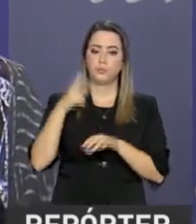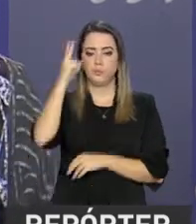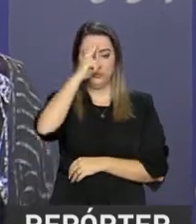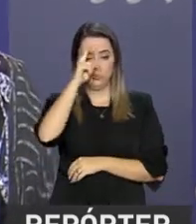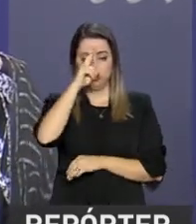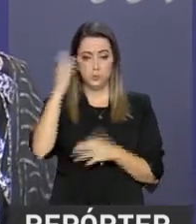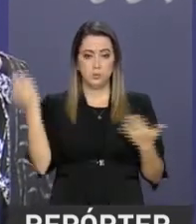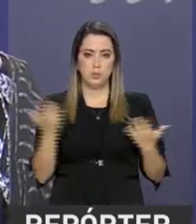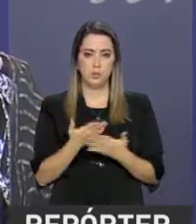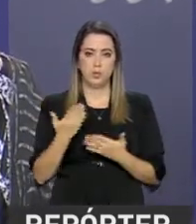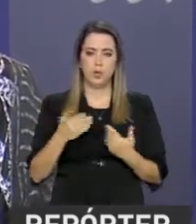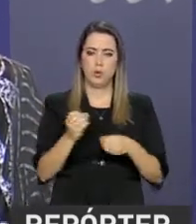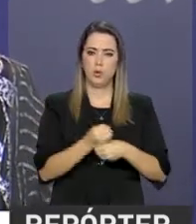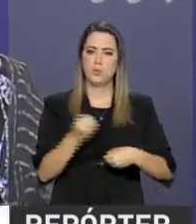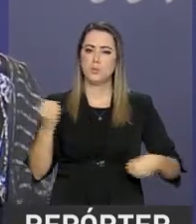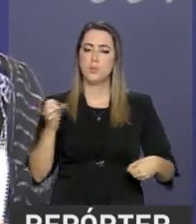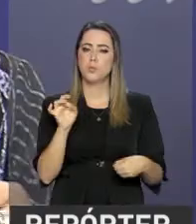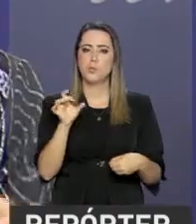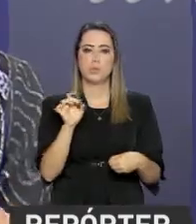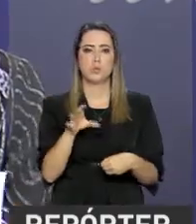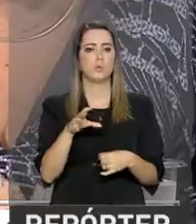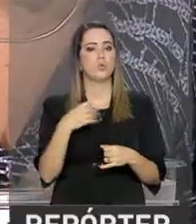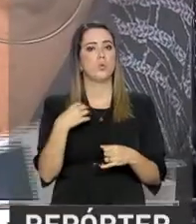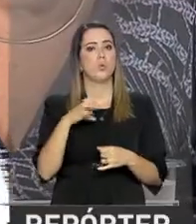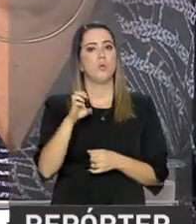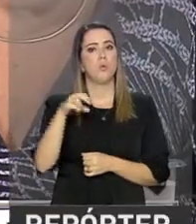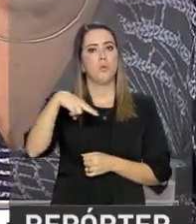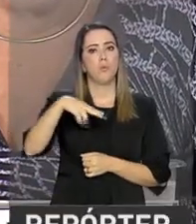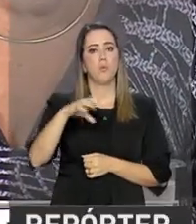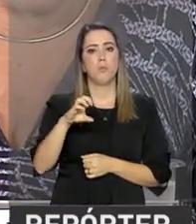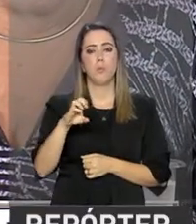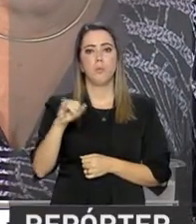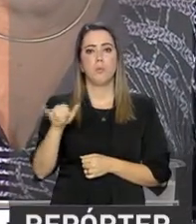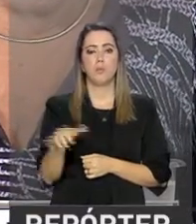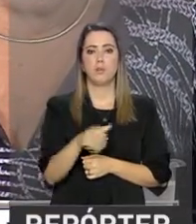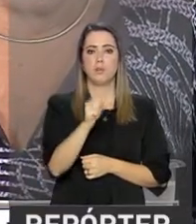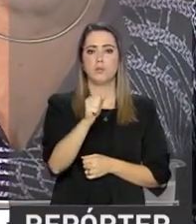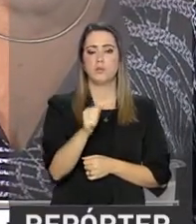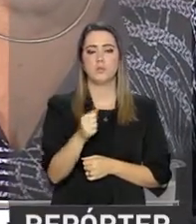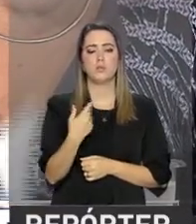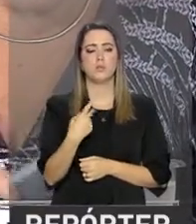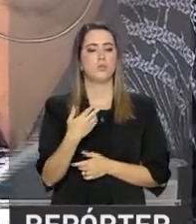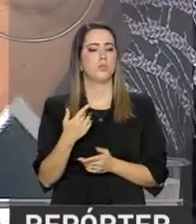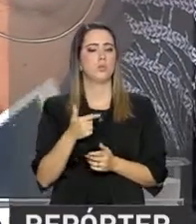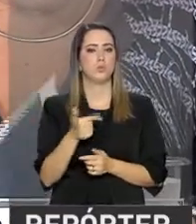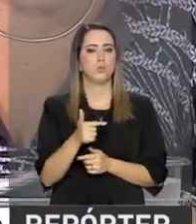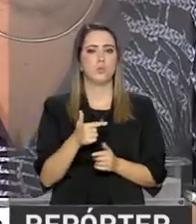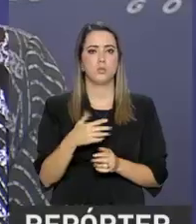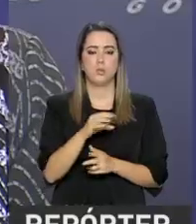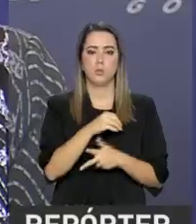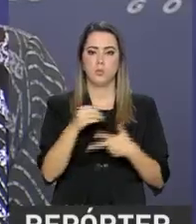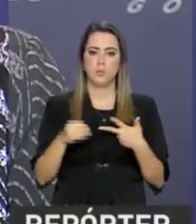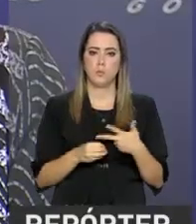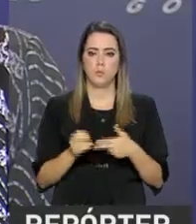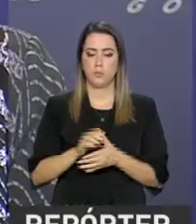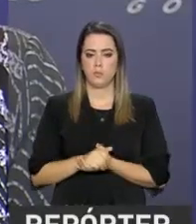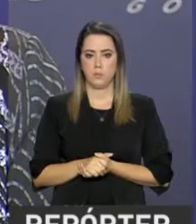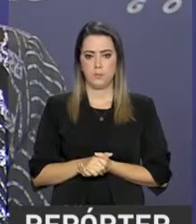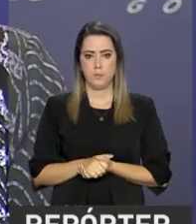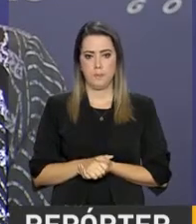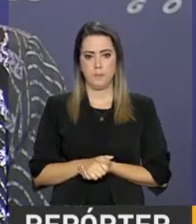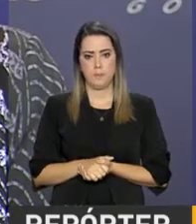a certificação é feita apenas pelo enseja e não mais pelo enem o exame nacional do ensino médio colocou